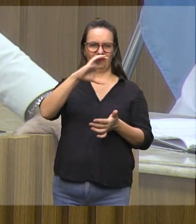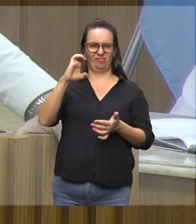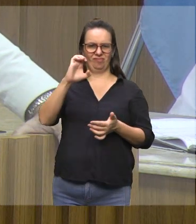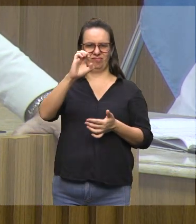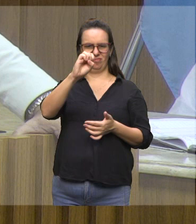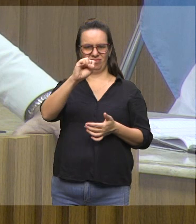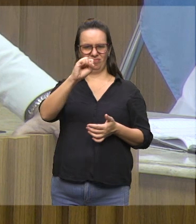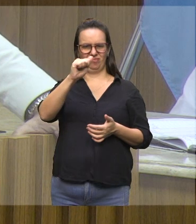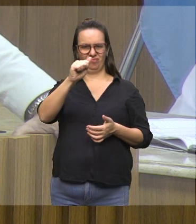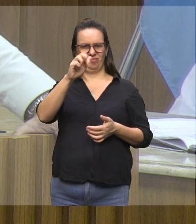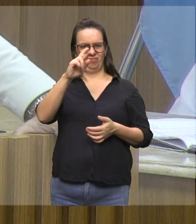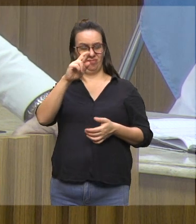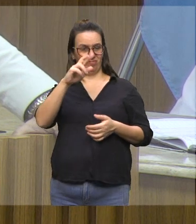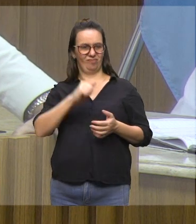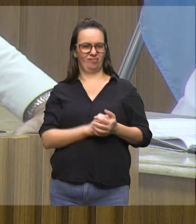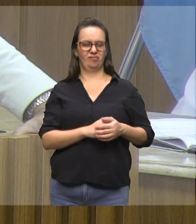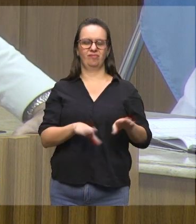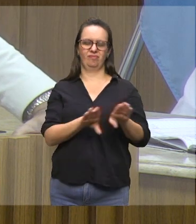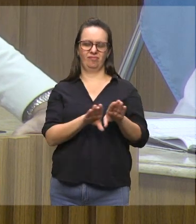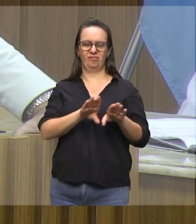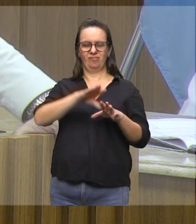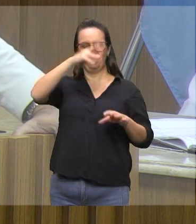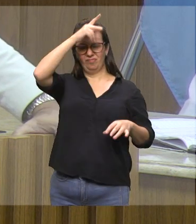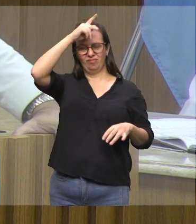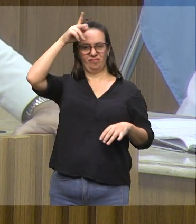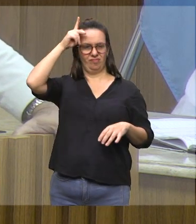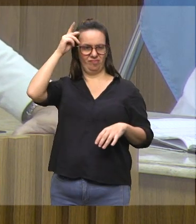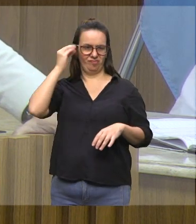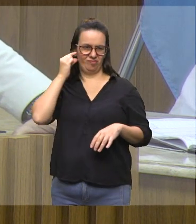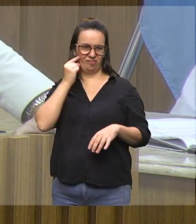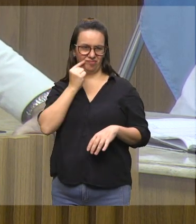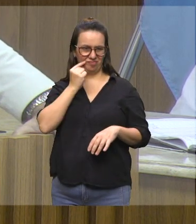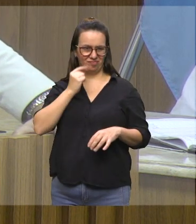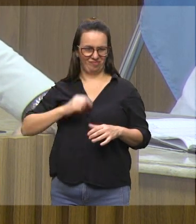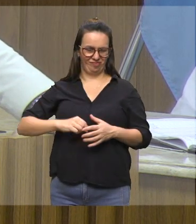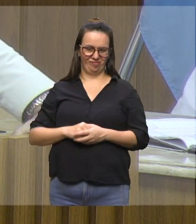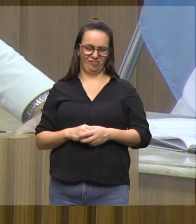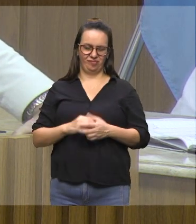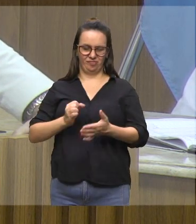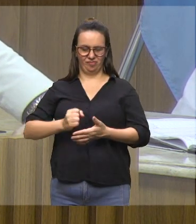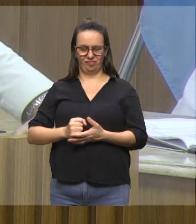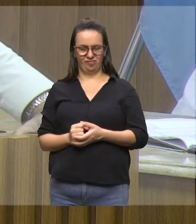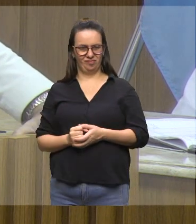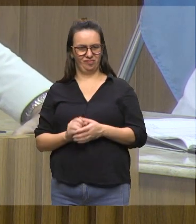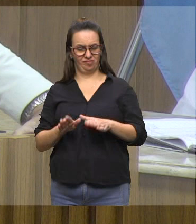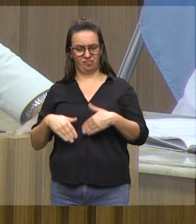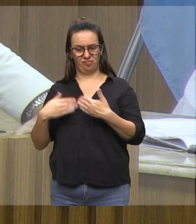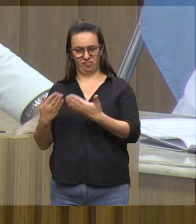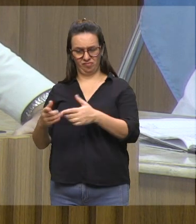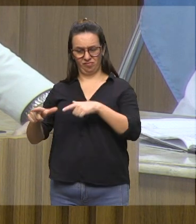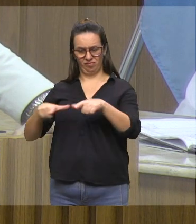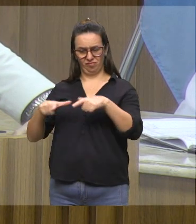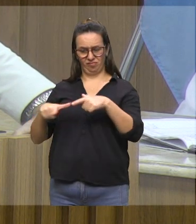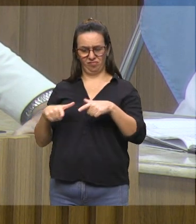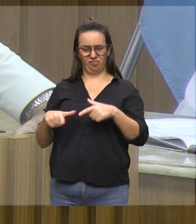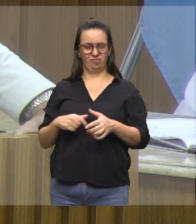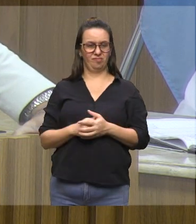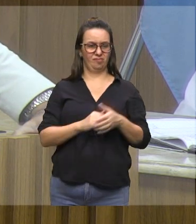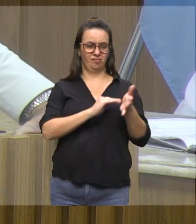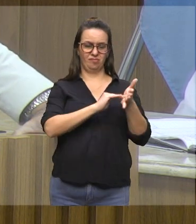e o senhor acertou. Parabéns a toda a população, eu reitero